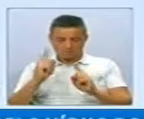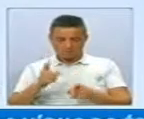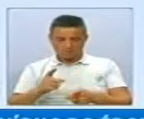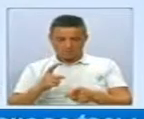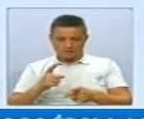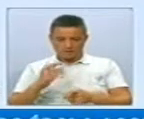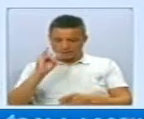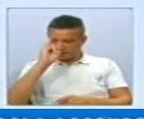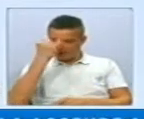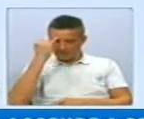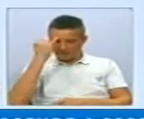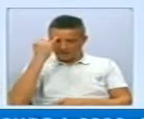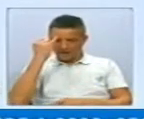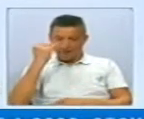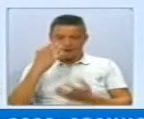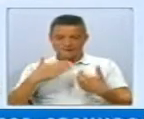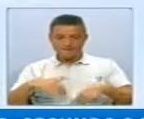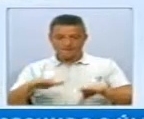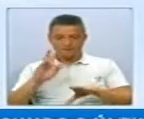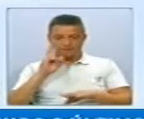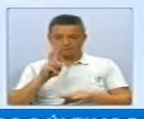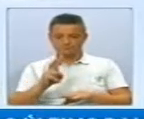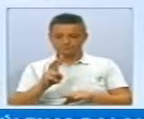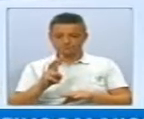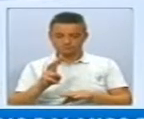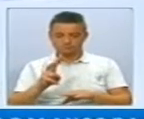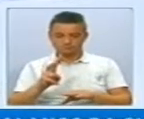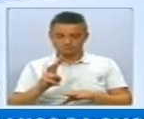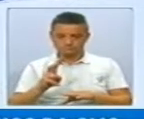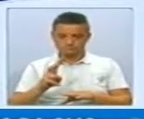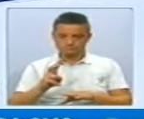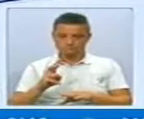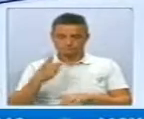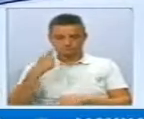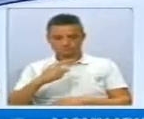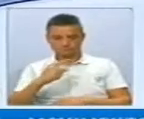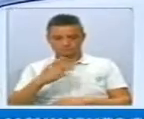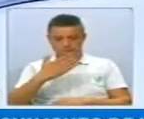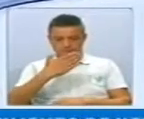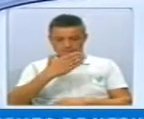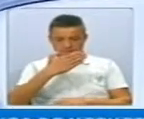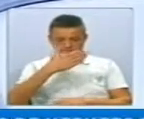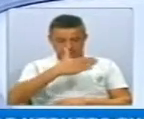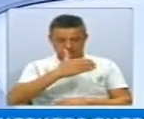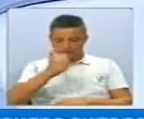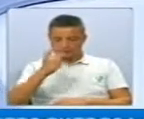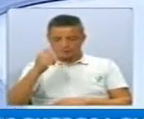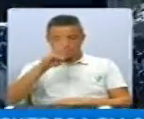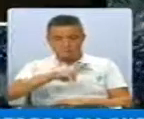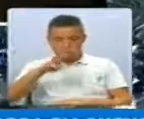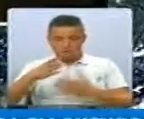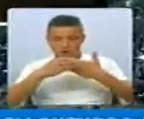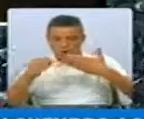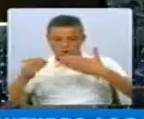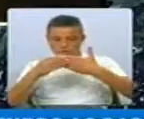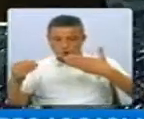obviamente, na Índia, e deve ser olhada para ela, apesar de ter custado apenas 75 milhões de dólares, e não, isto não é